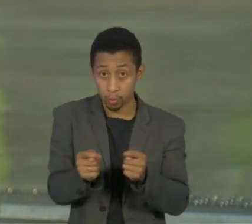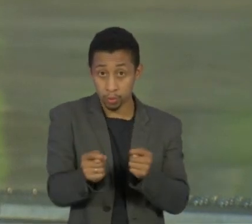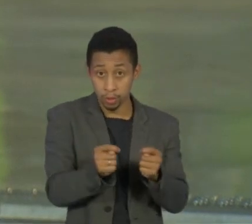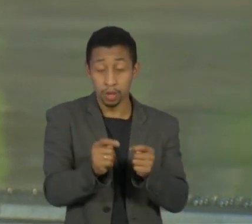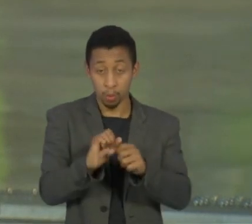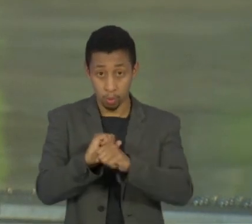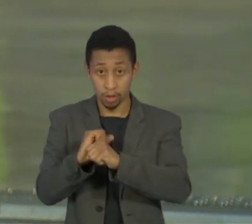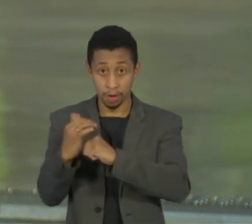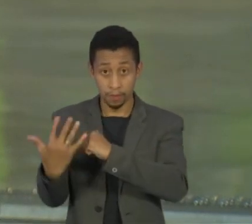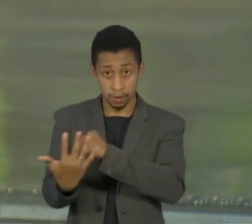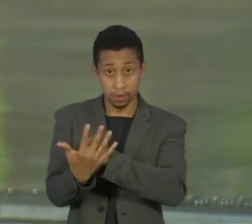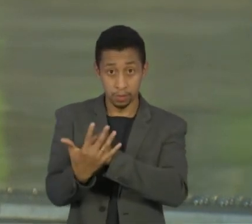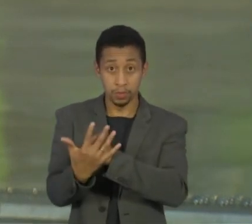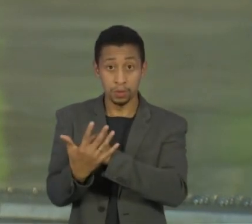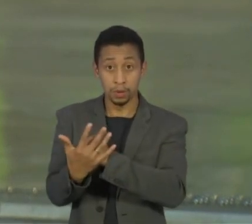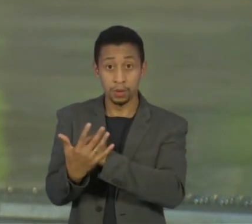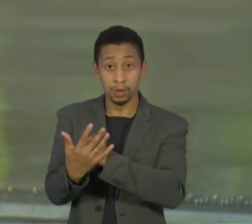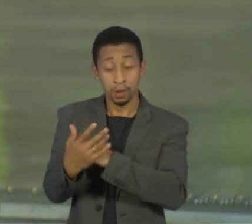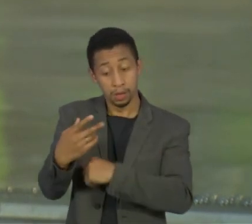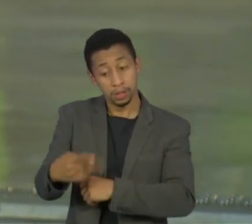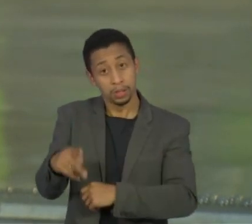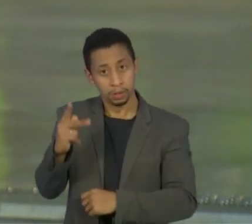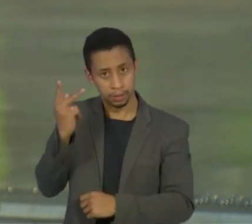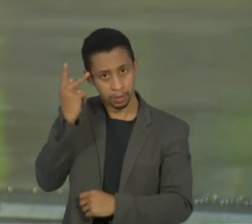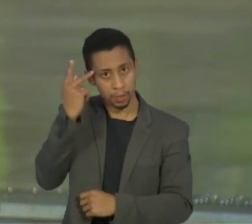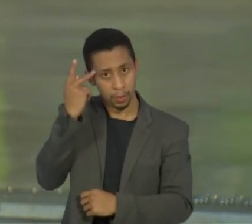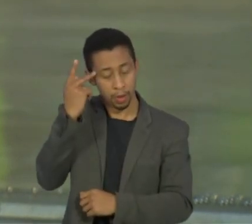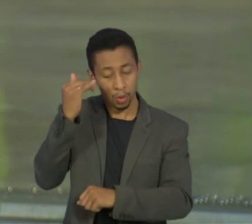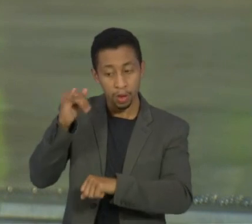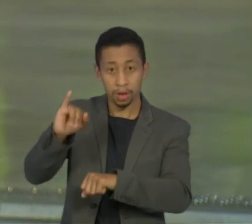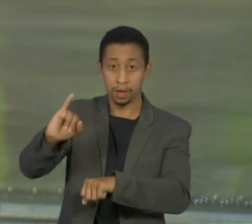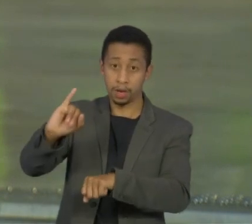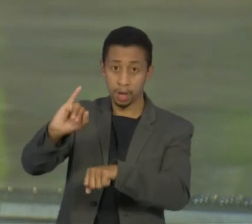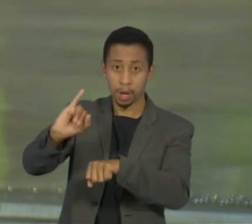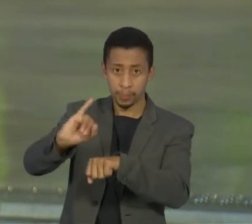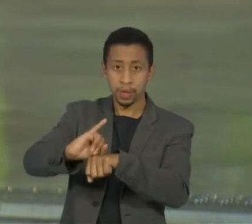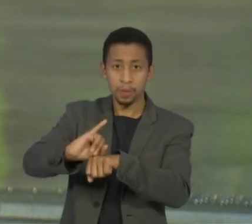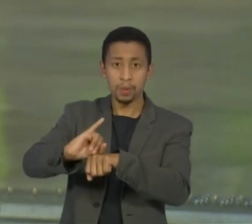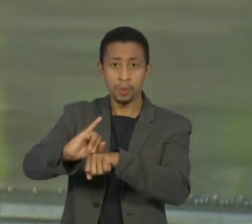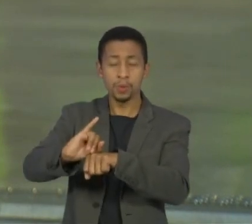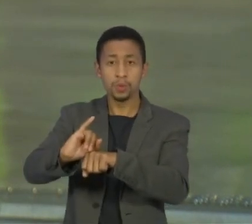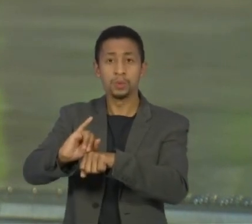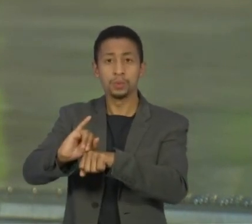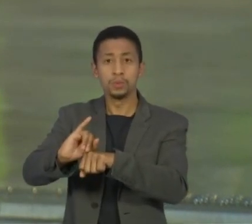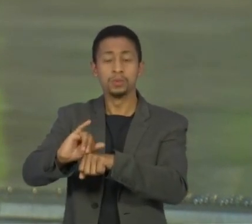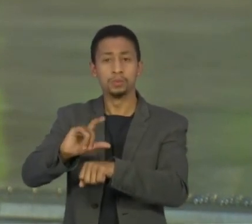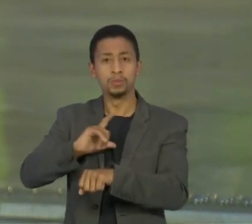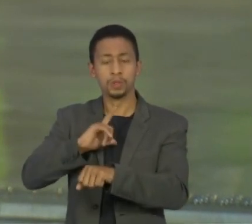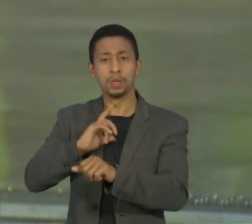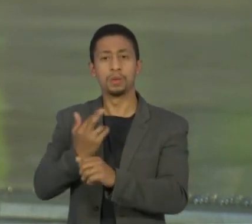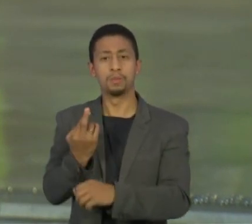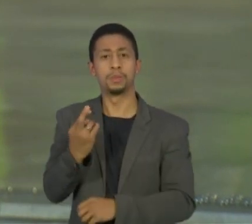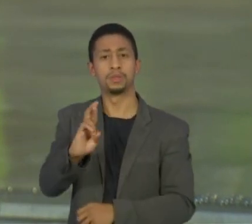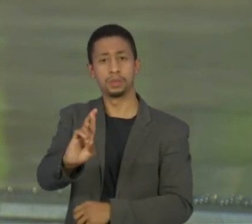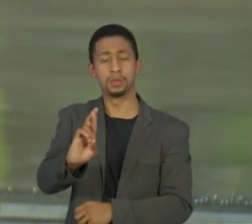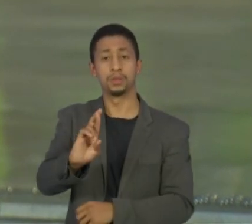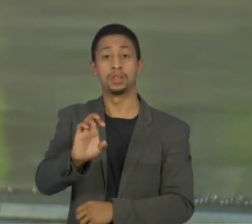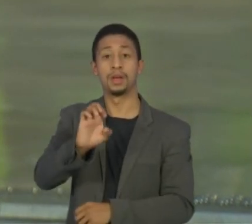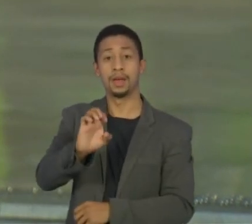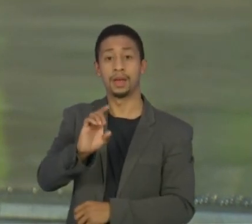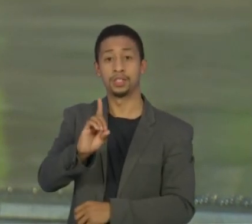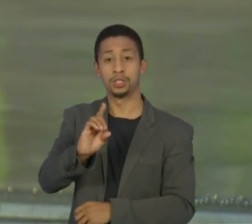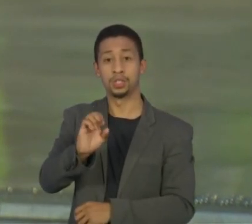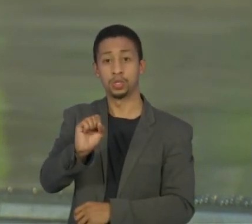de São Paulo, do qual, inclusive, a capital faz parte, com a participação do secretário Edson Aparecido,